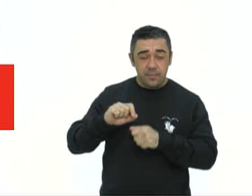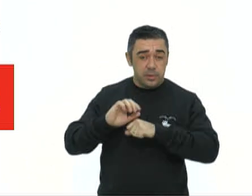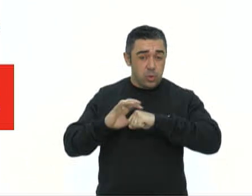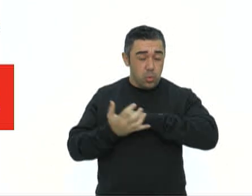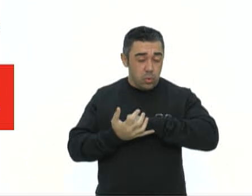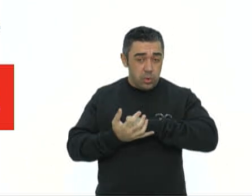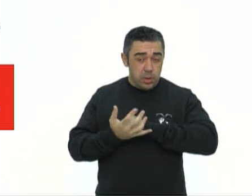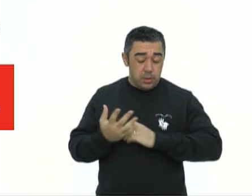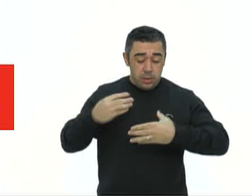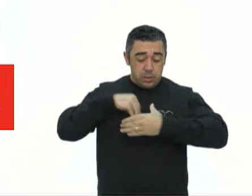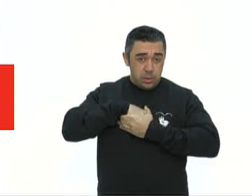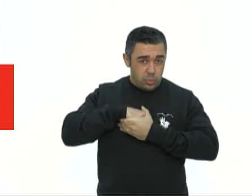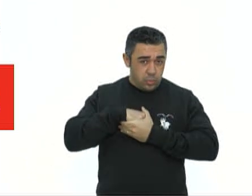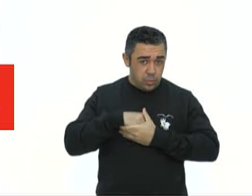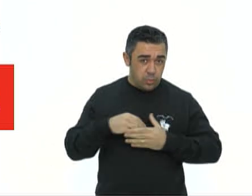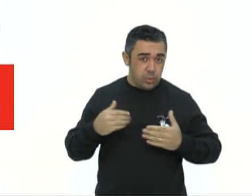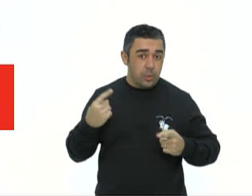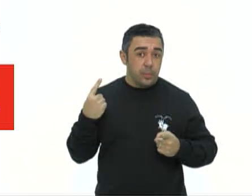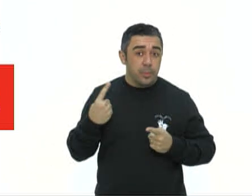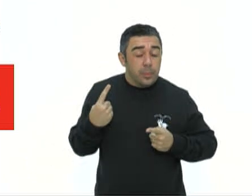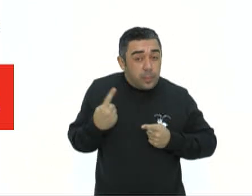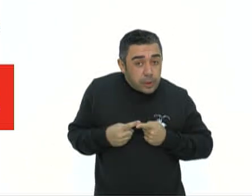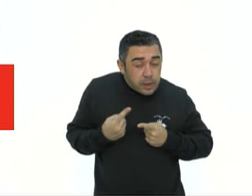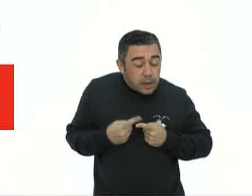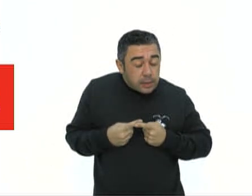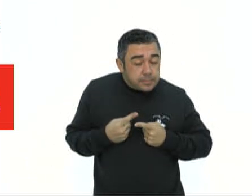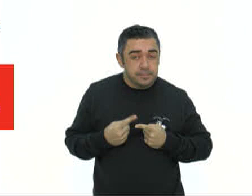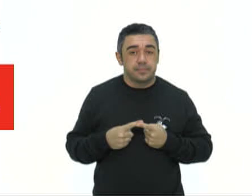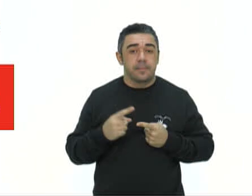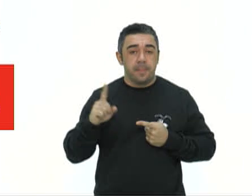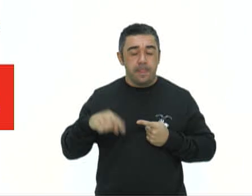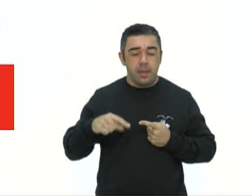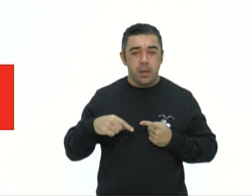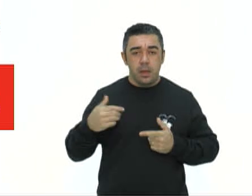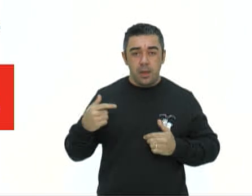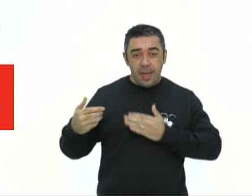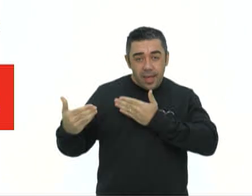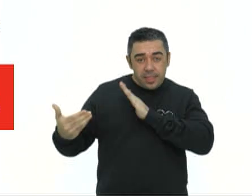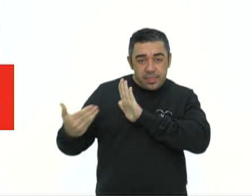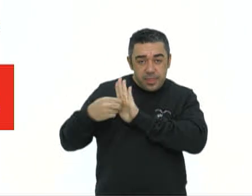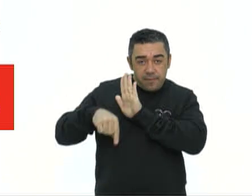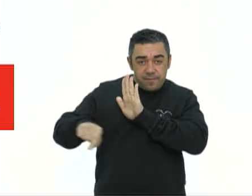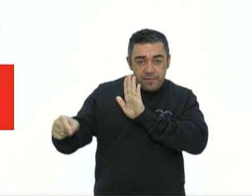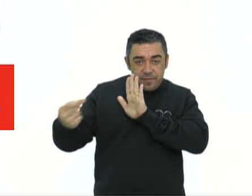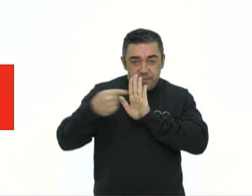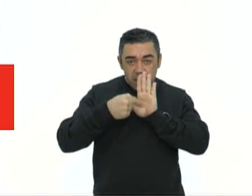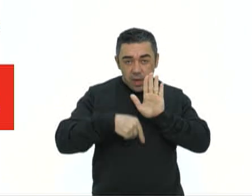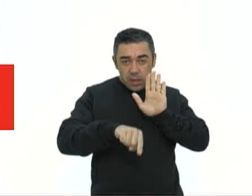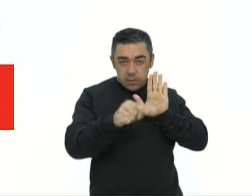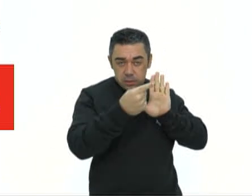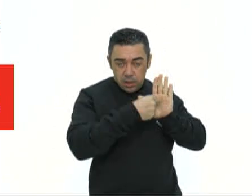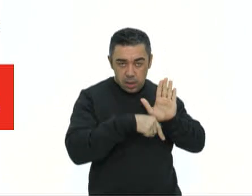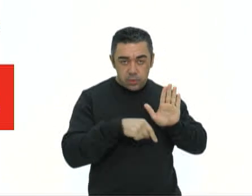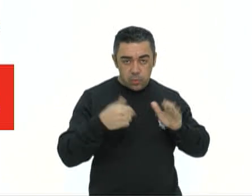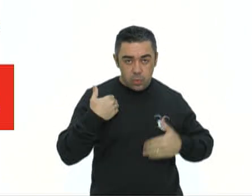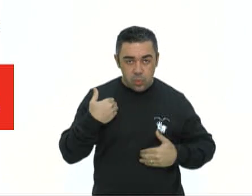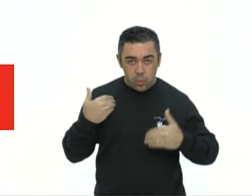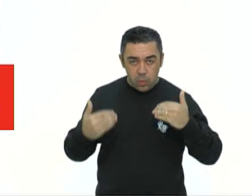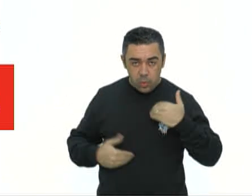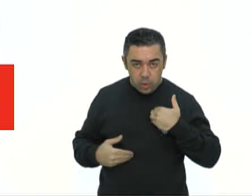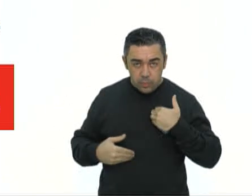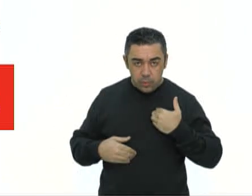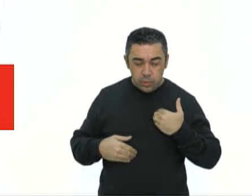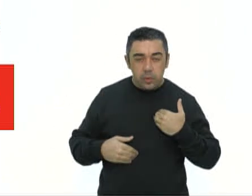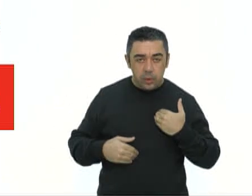organismo. Por que isso, né, gente? Porque ela faz com que os mecanismos de defesa do corpo, questão de anticorpos e, né, toda